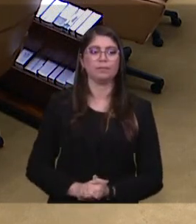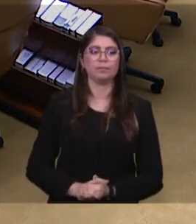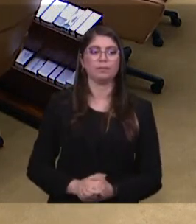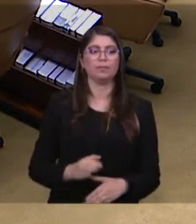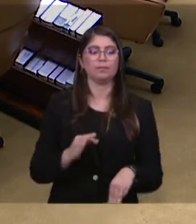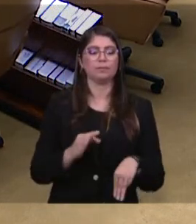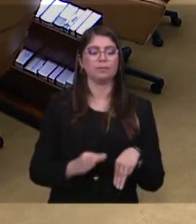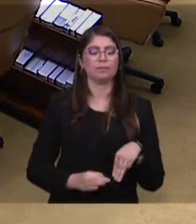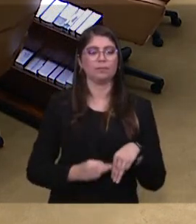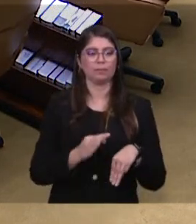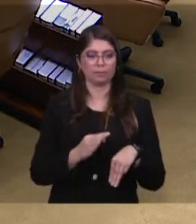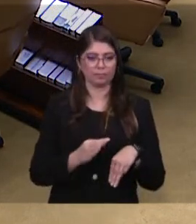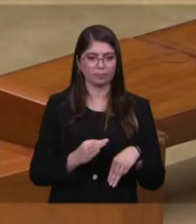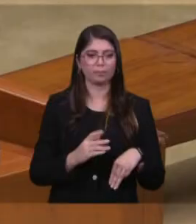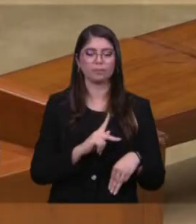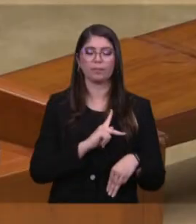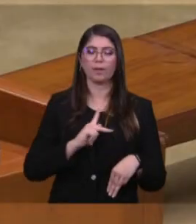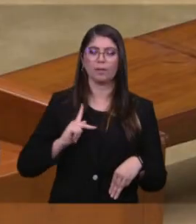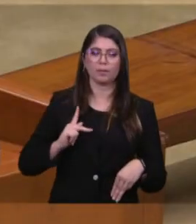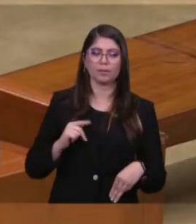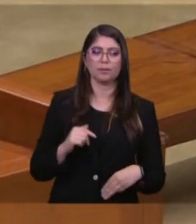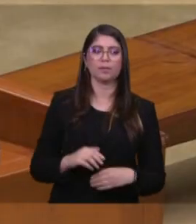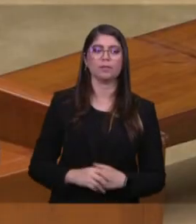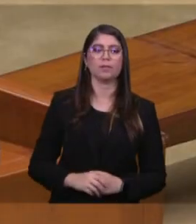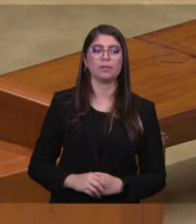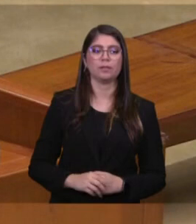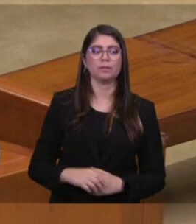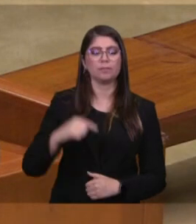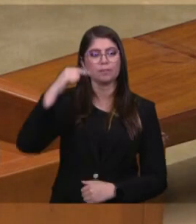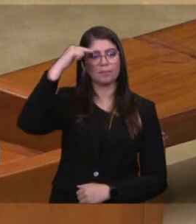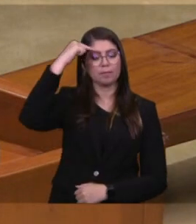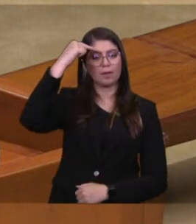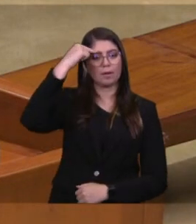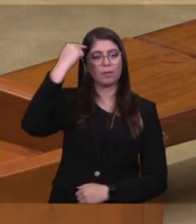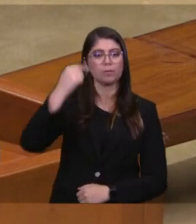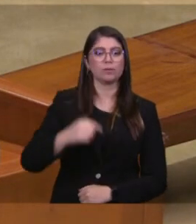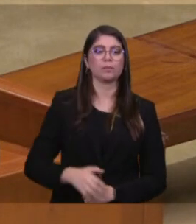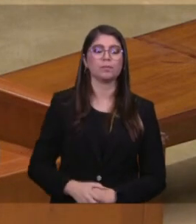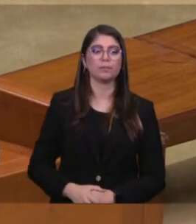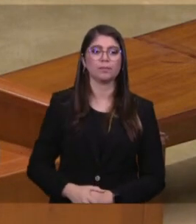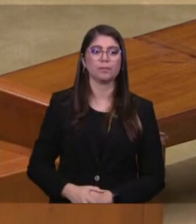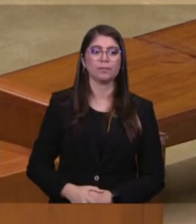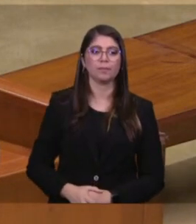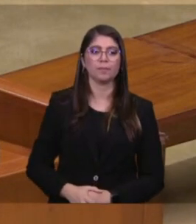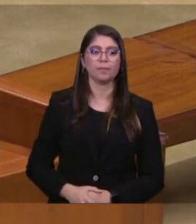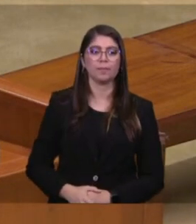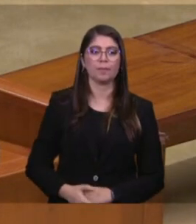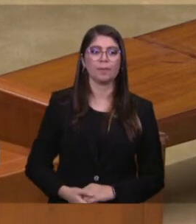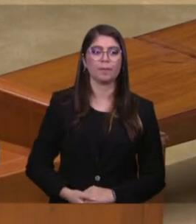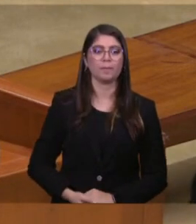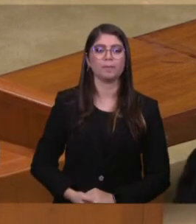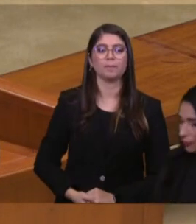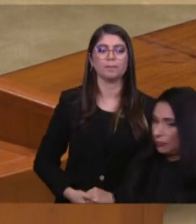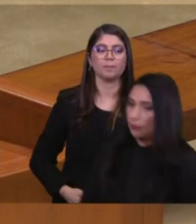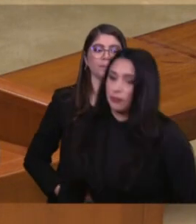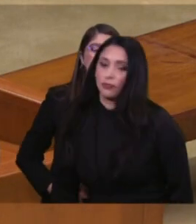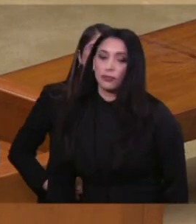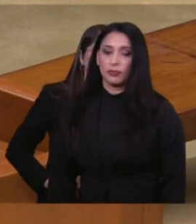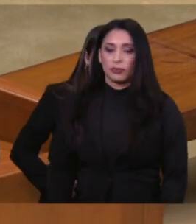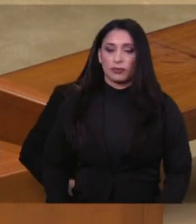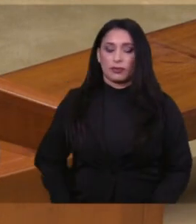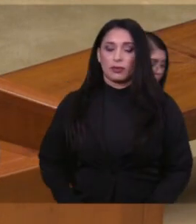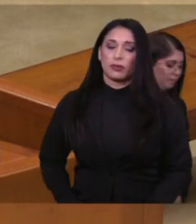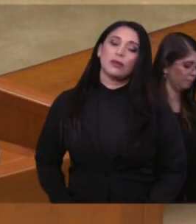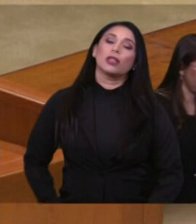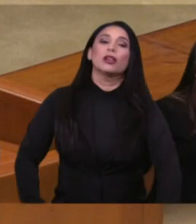Excelentíssimo ministro, presidente dessa corte, ministro Luiz Roberto Barroso. Cumprimento também o excelentíssimo ministro